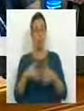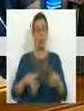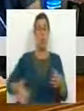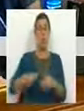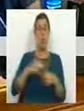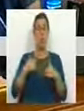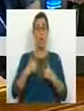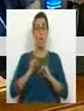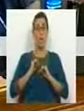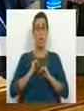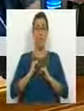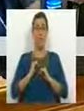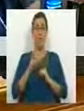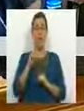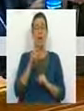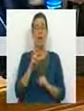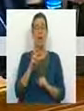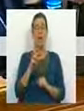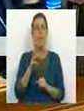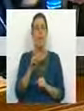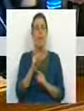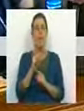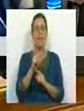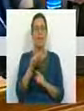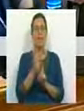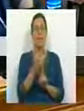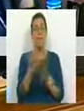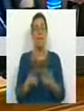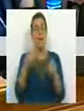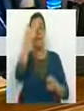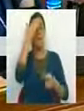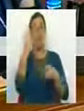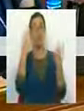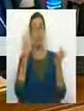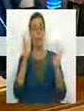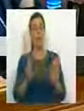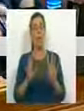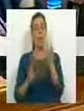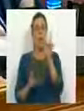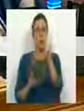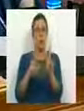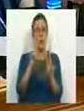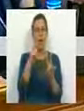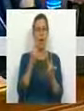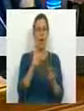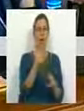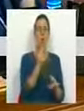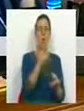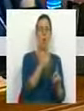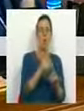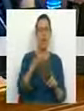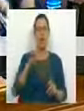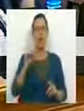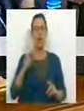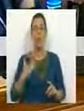Conselho, que eu sou original, Mação, há vários investimentos já previstos e anunciados, mas há duas hectares que são as da Urtiga e de Cardigos,